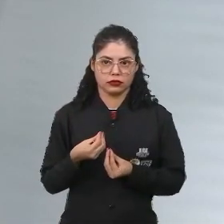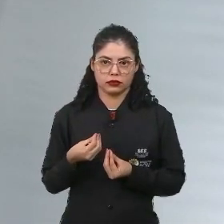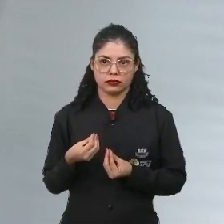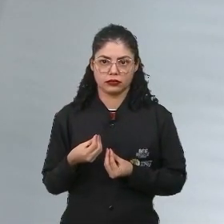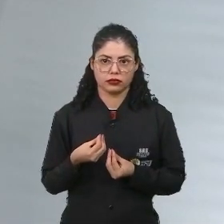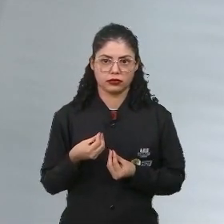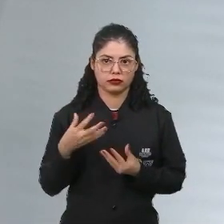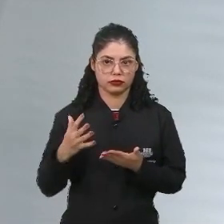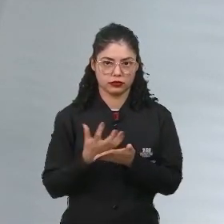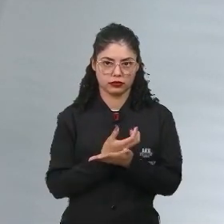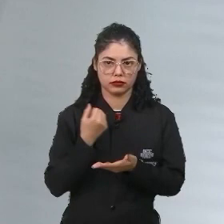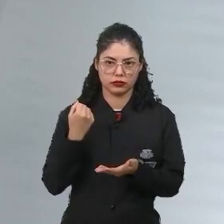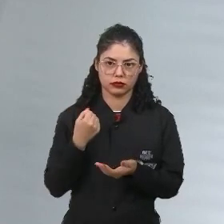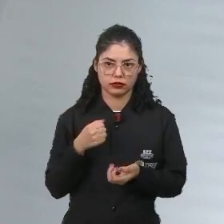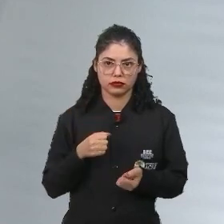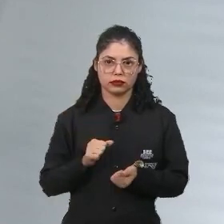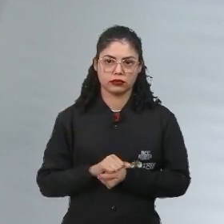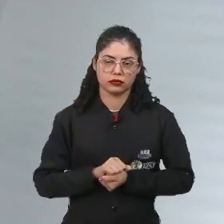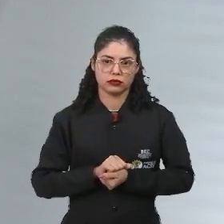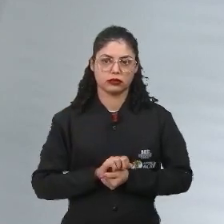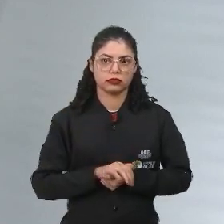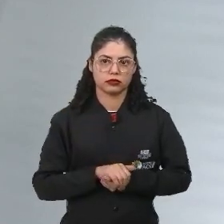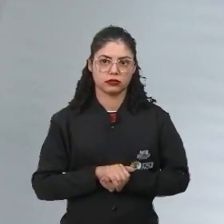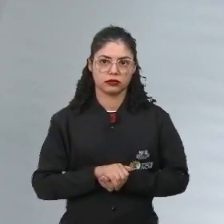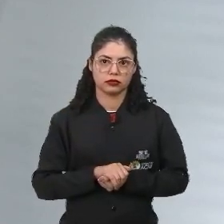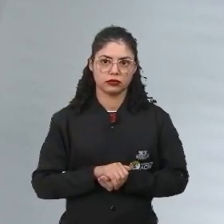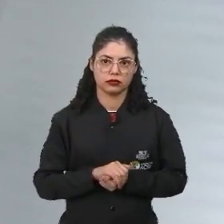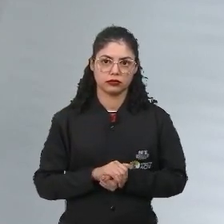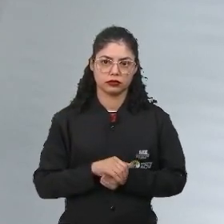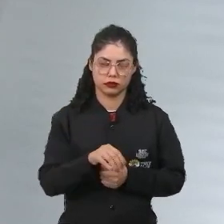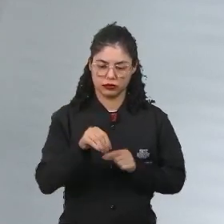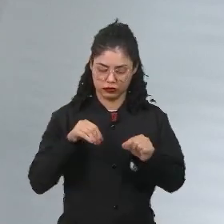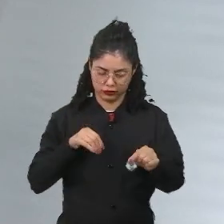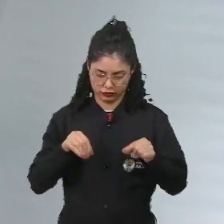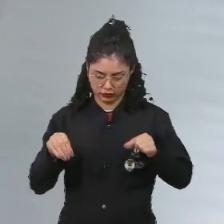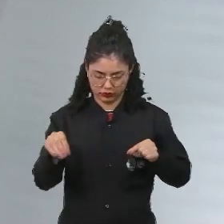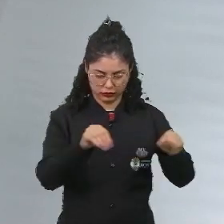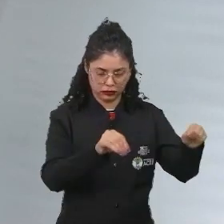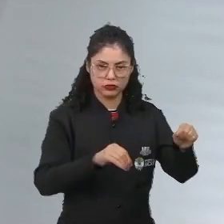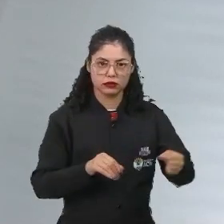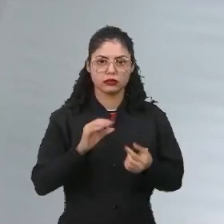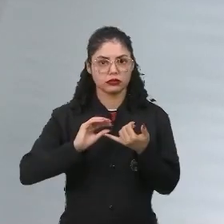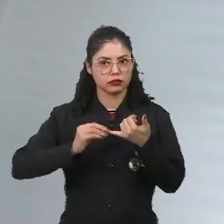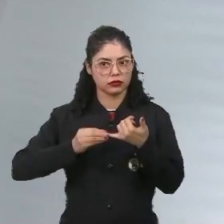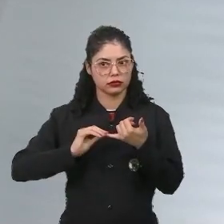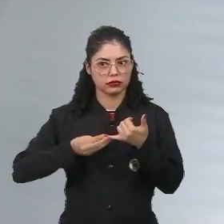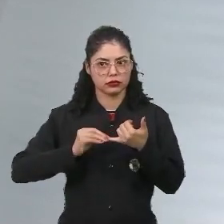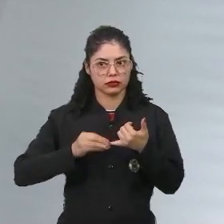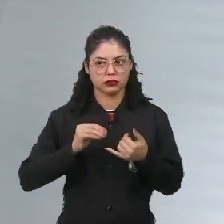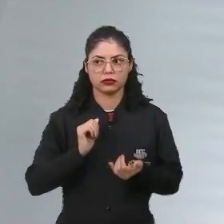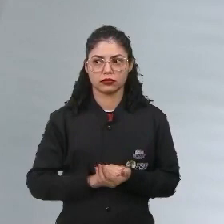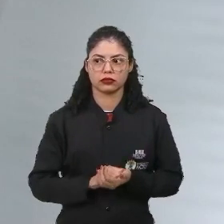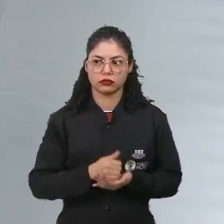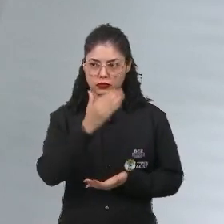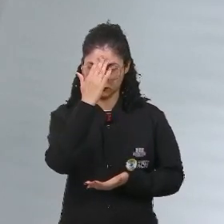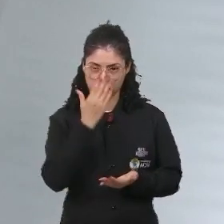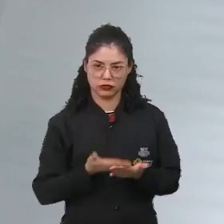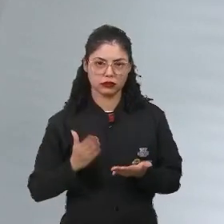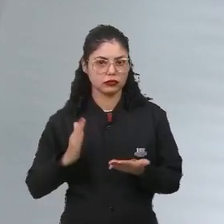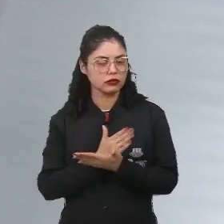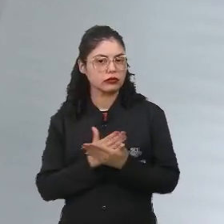de catação, seria a parte lá de catar feijão, né? Eu acredito que em